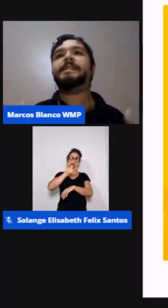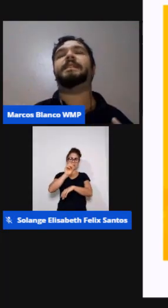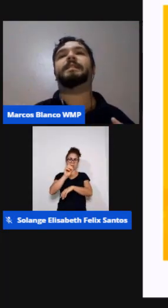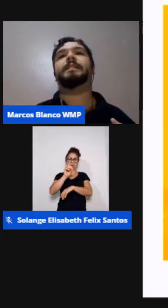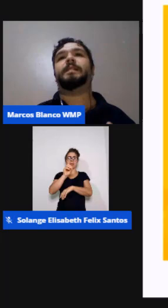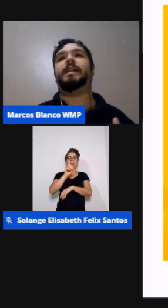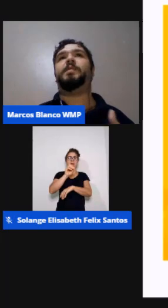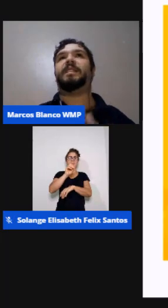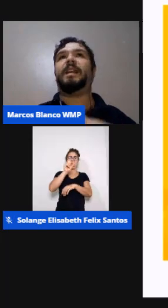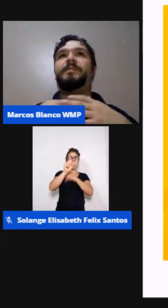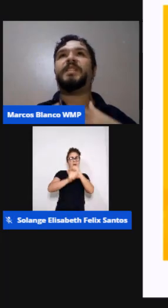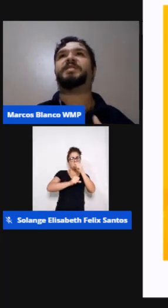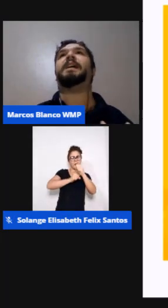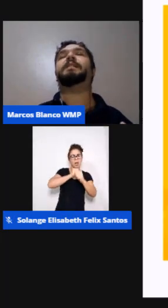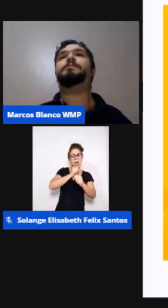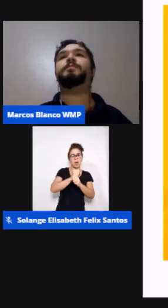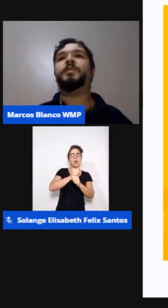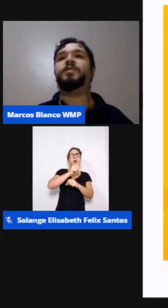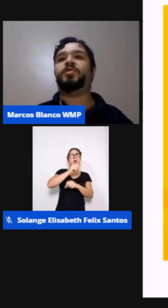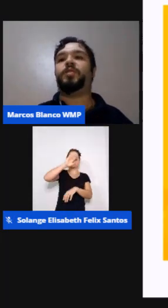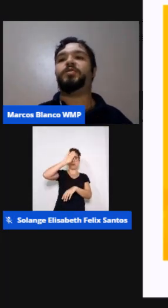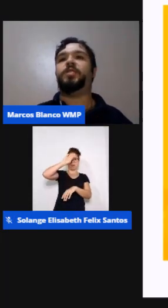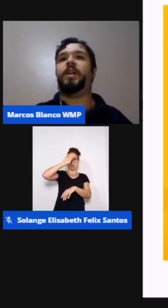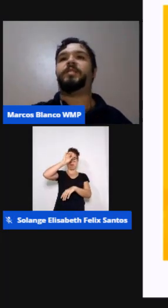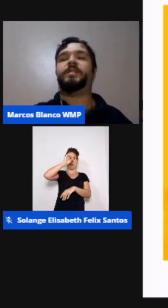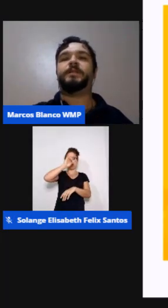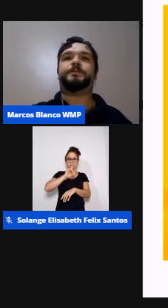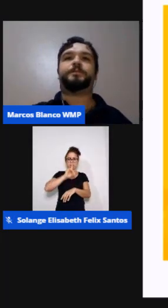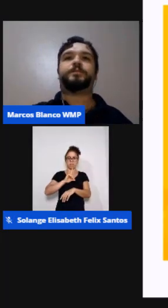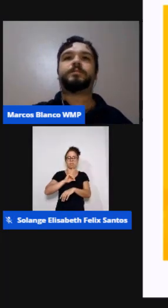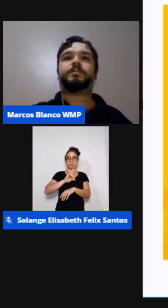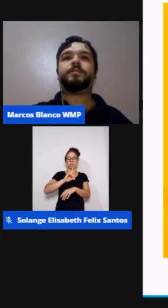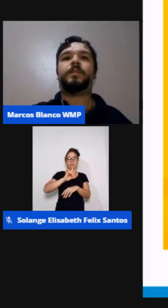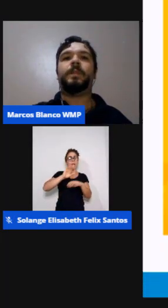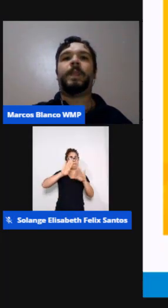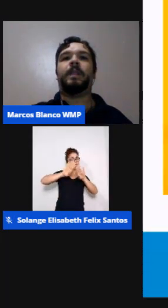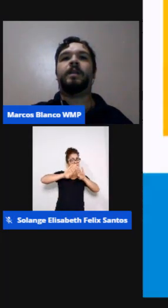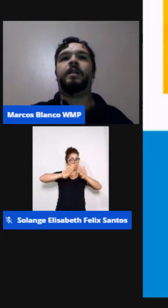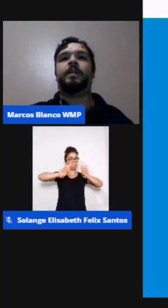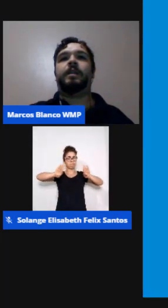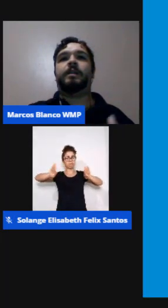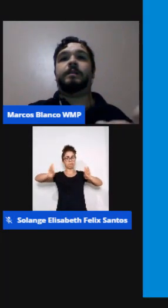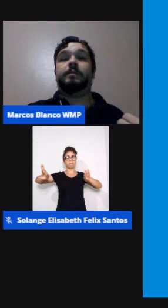vamos manter assim, né? Manter ela afastada de todos nós.